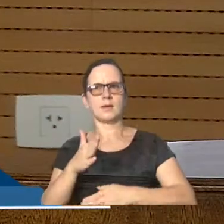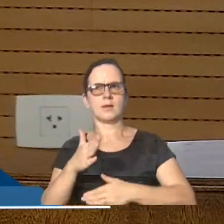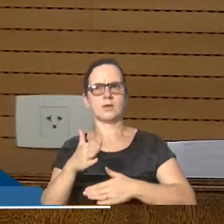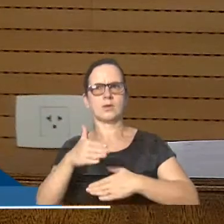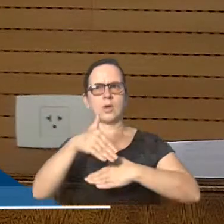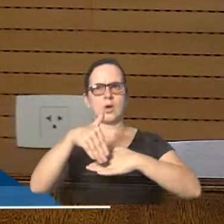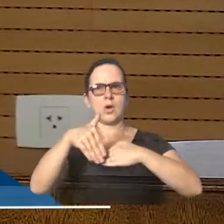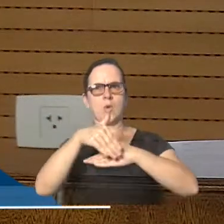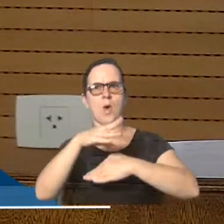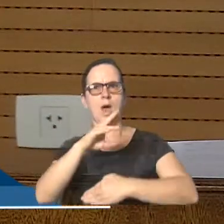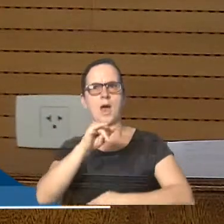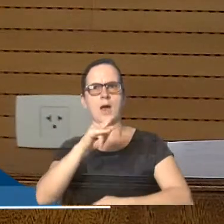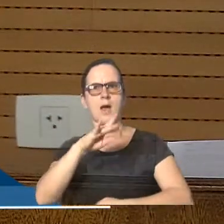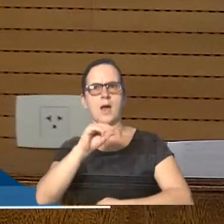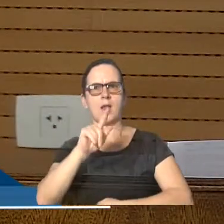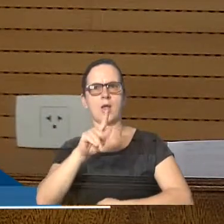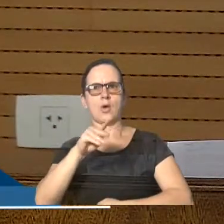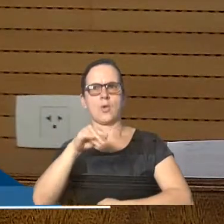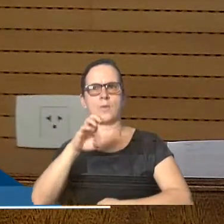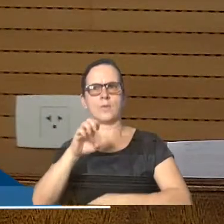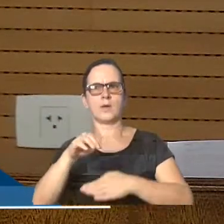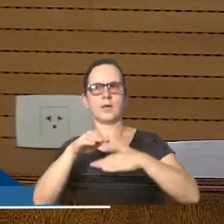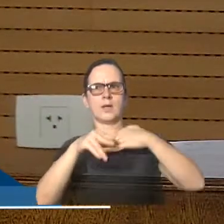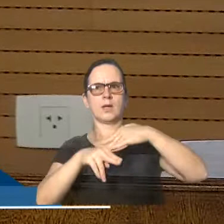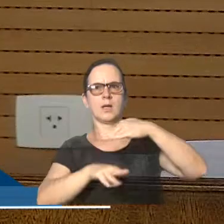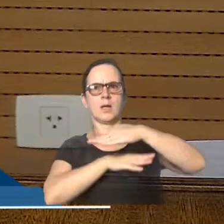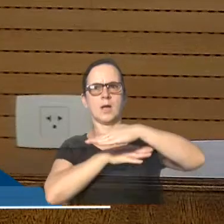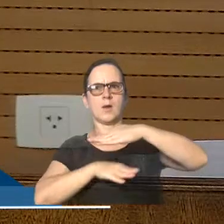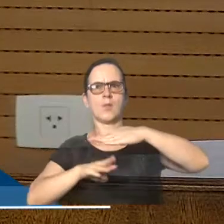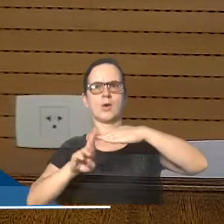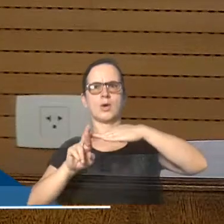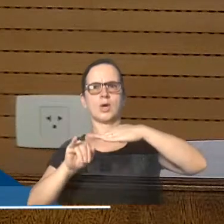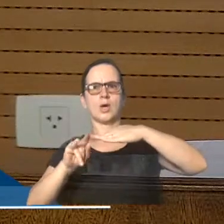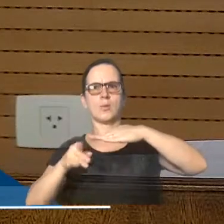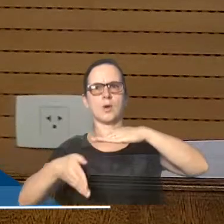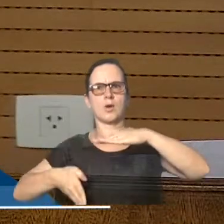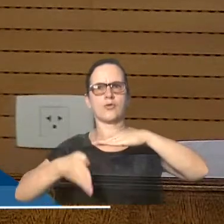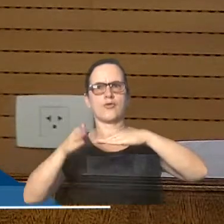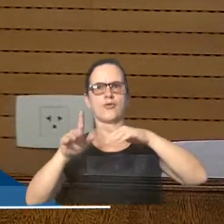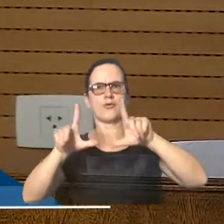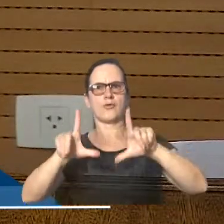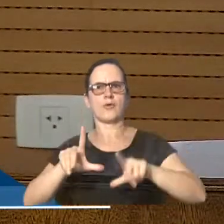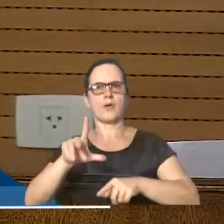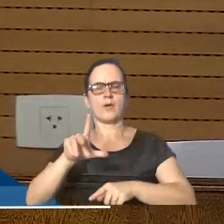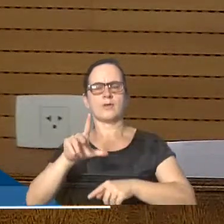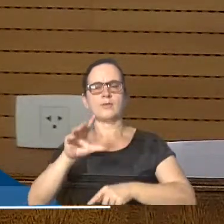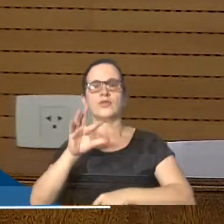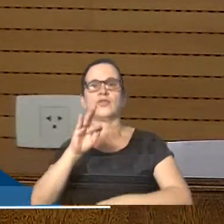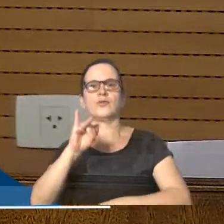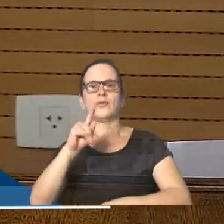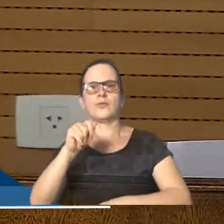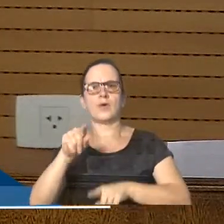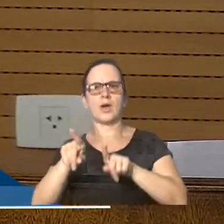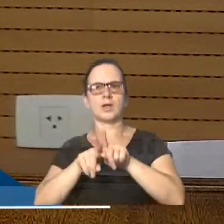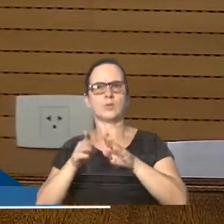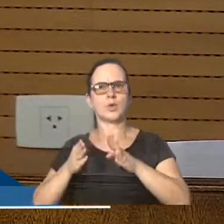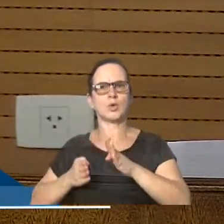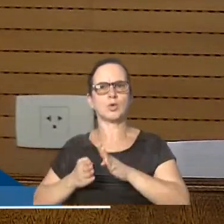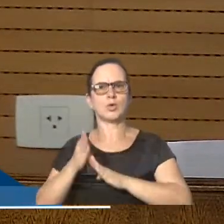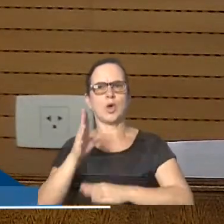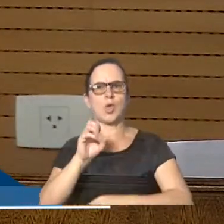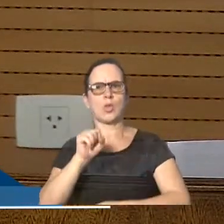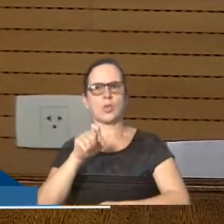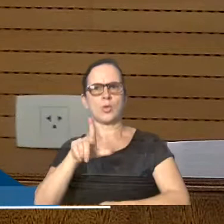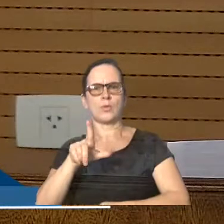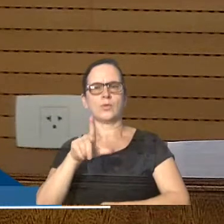entre a rua Carlos Gomes e a Ponte do Rio Branco, paralela à Avenida Nossa Senhora de Fátima e a Via Marginal Sul da rodovia